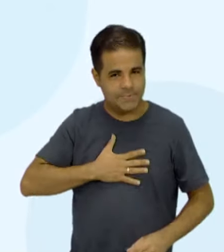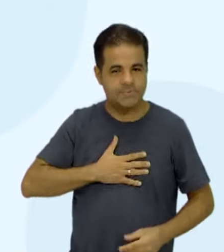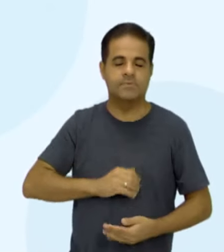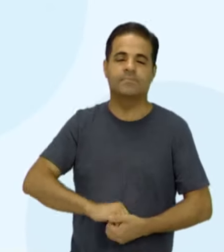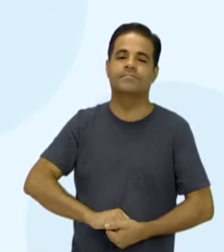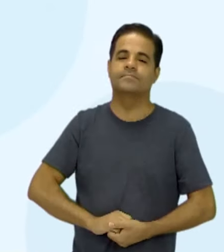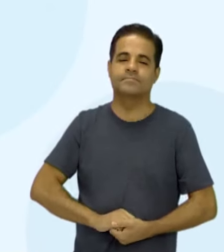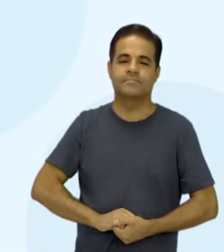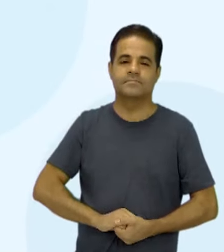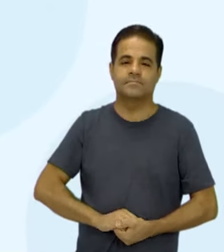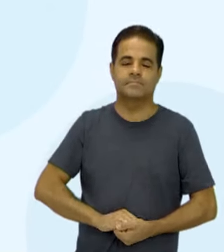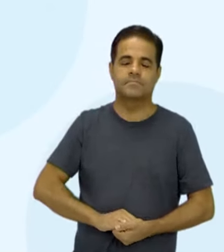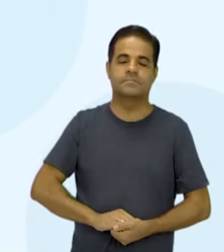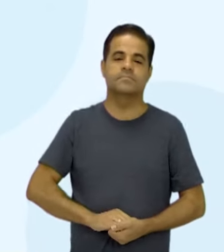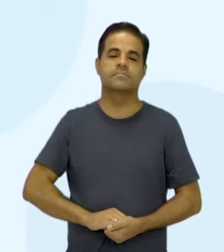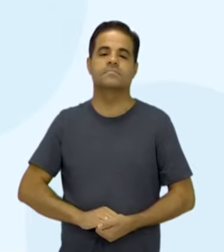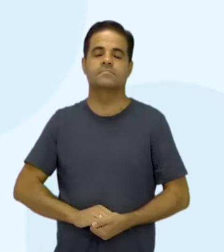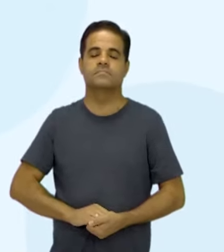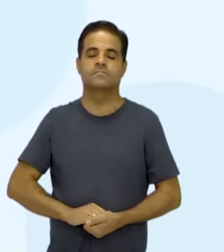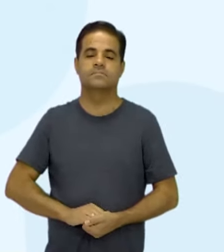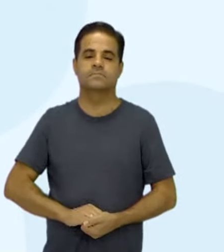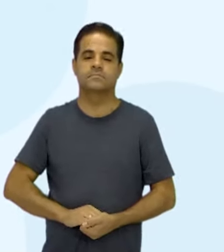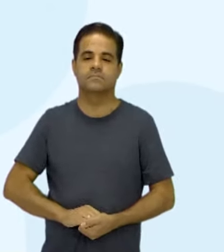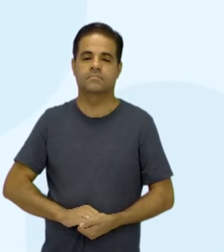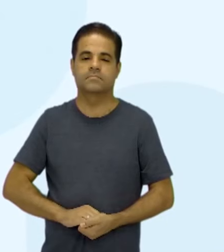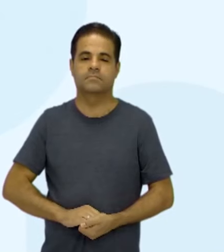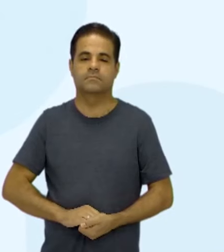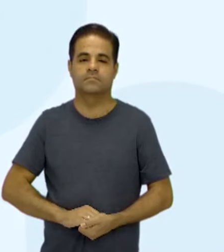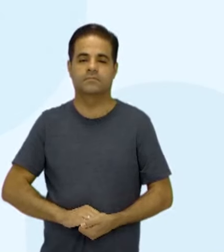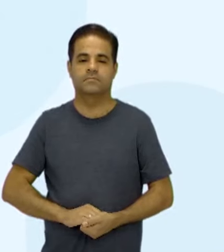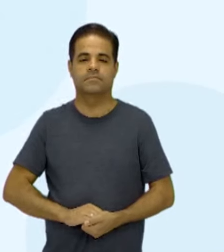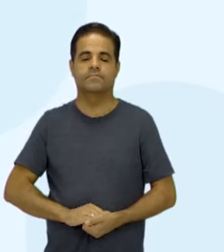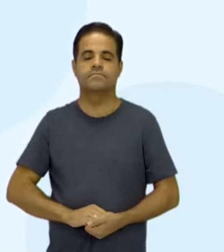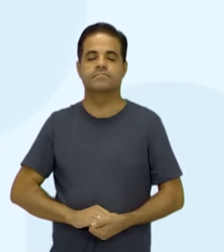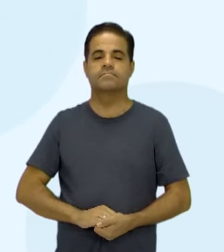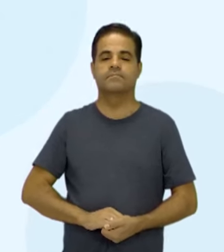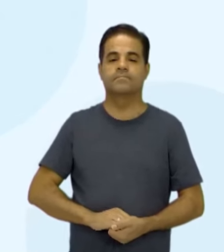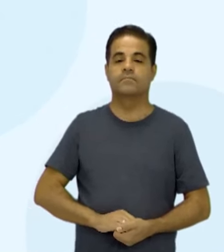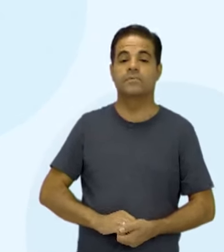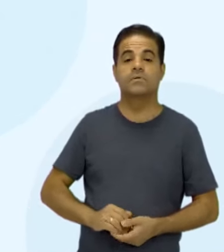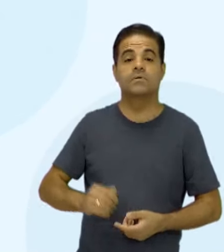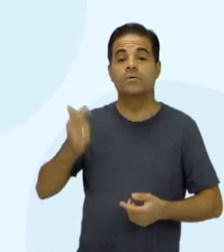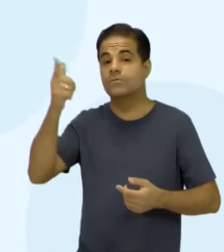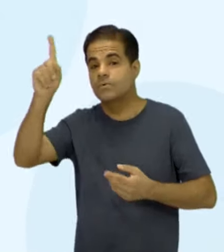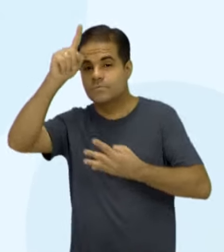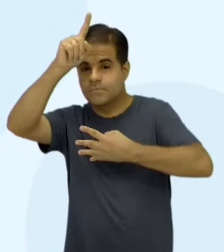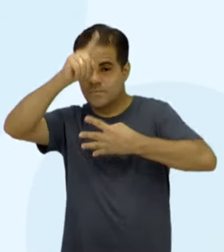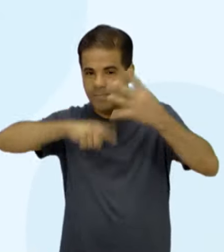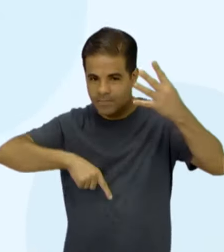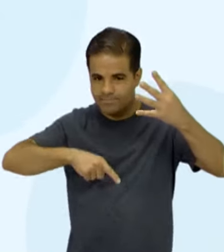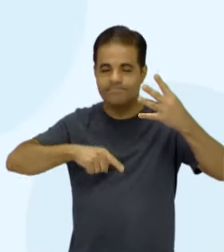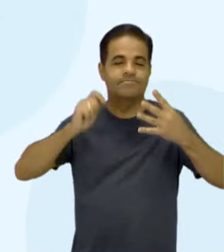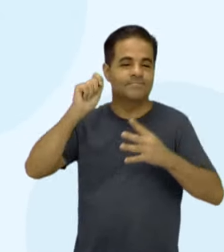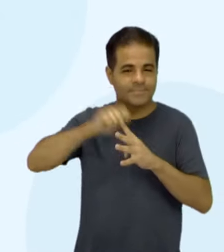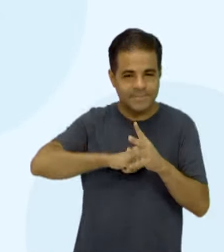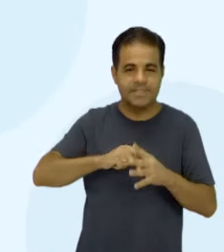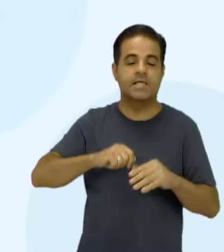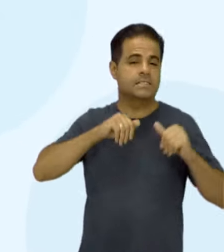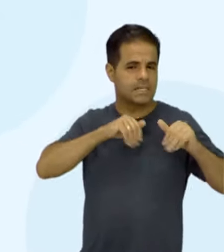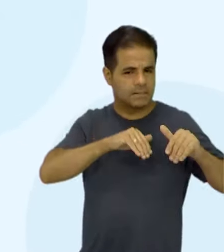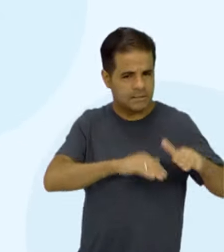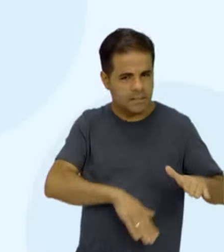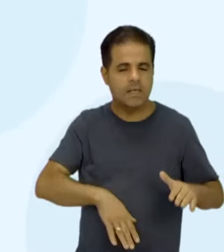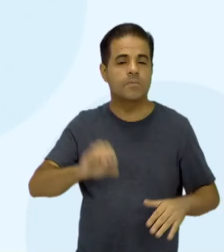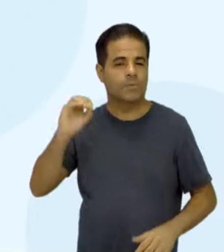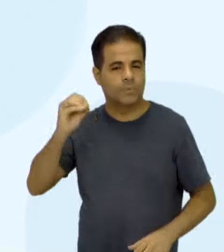setembro outubro novembro de sabor os últimos quatro Cê tem dor né